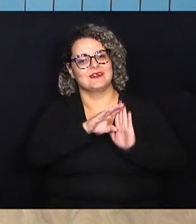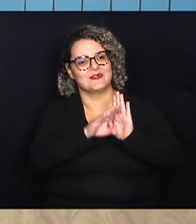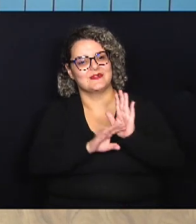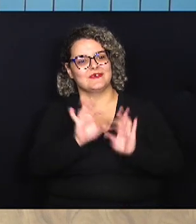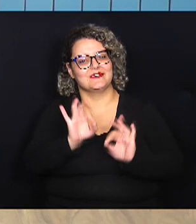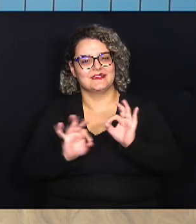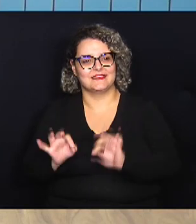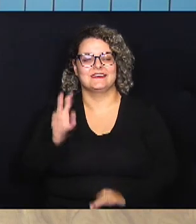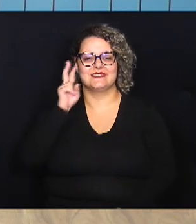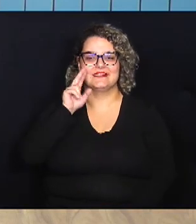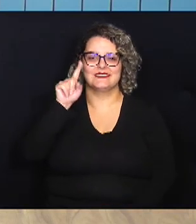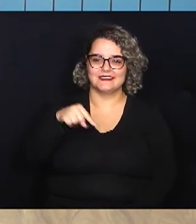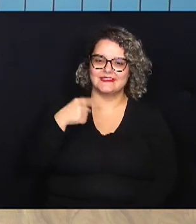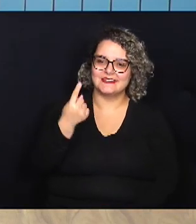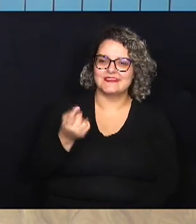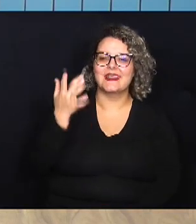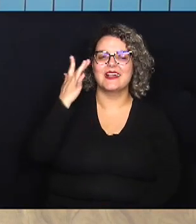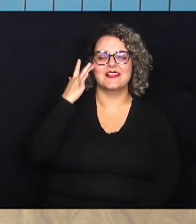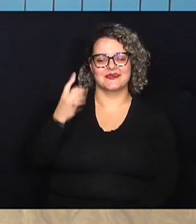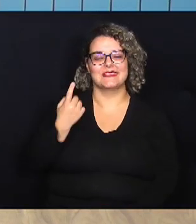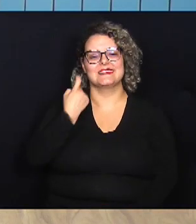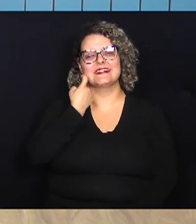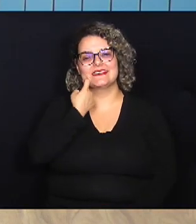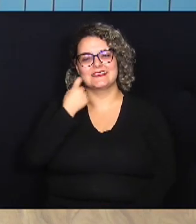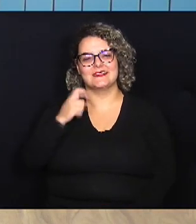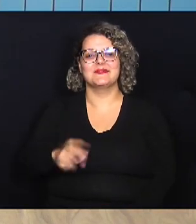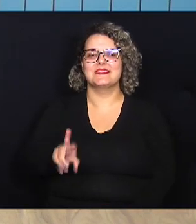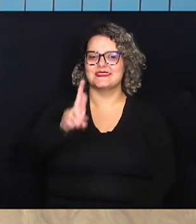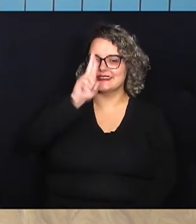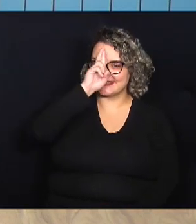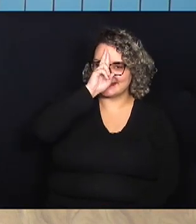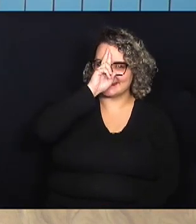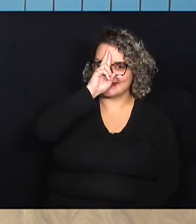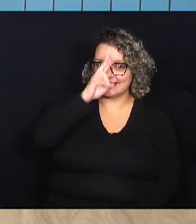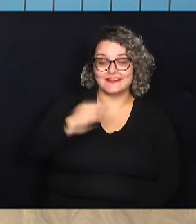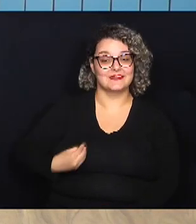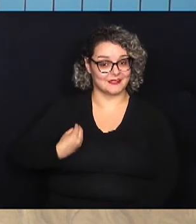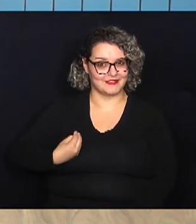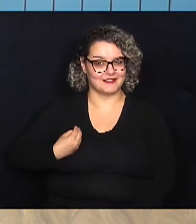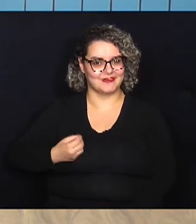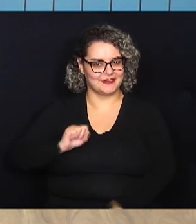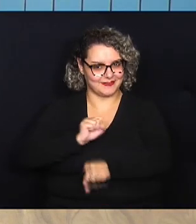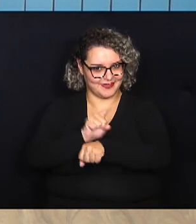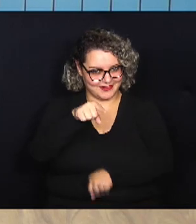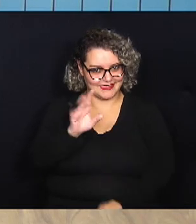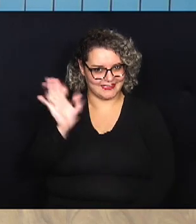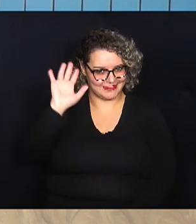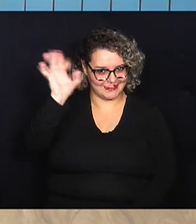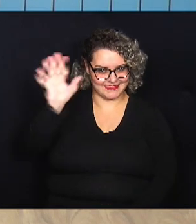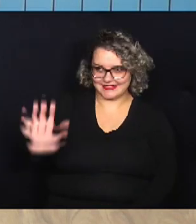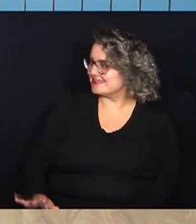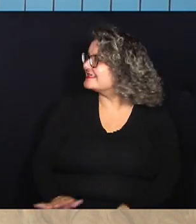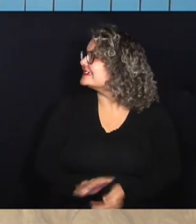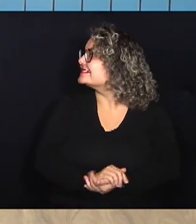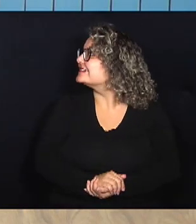programação e nos vemos amanhã na sexta-feira ao meio-dia ao vivo. Te espero, hein? Tchau, tchau.